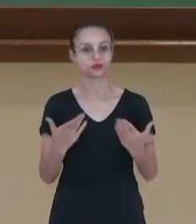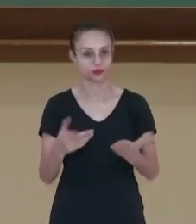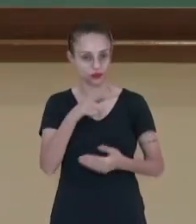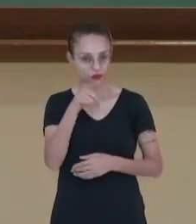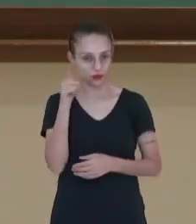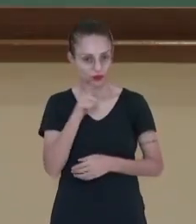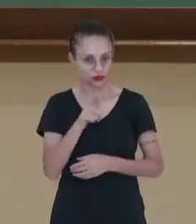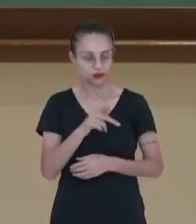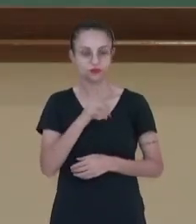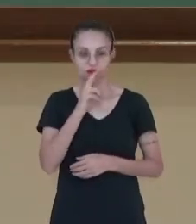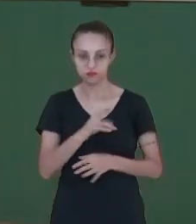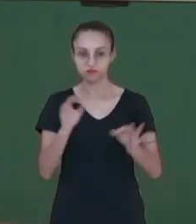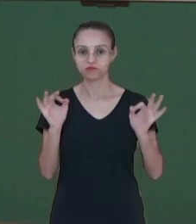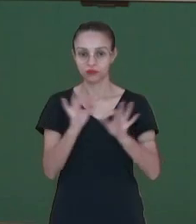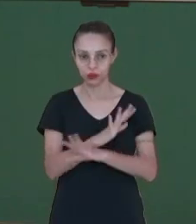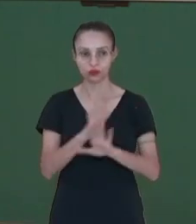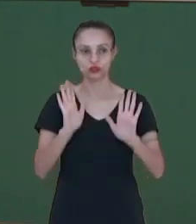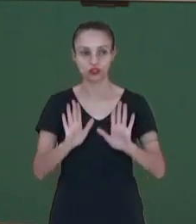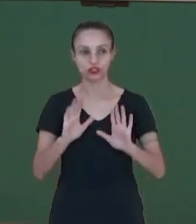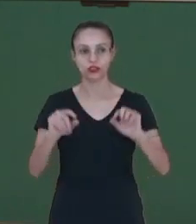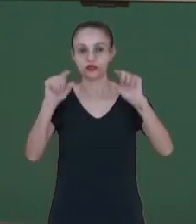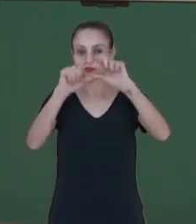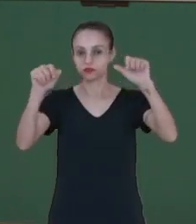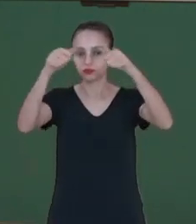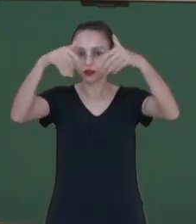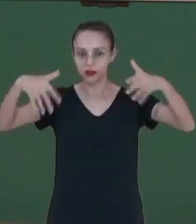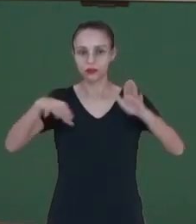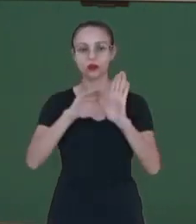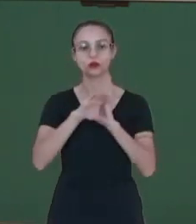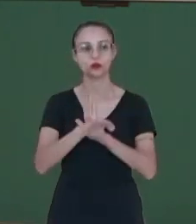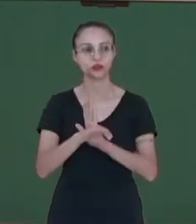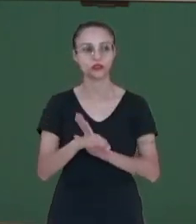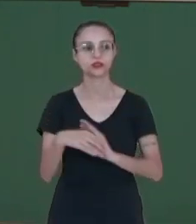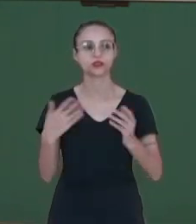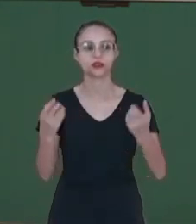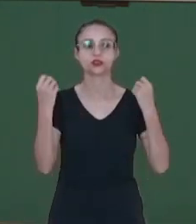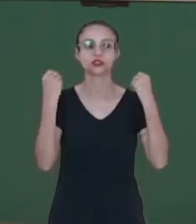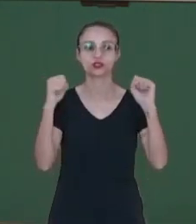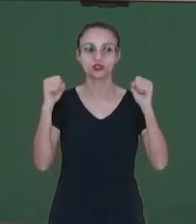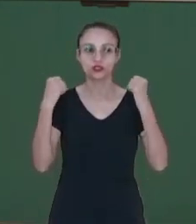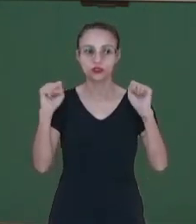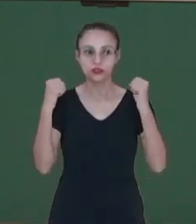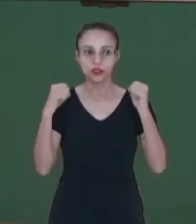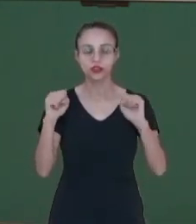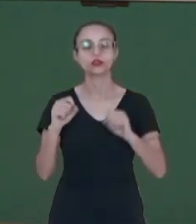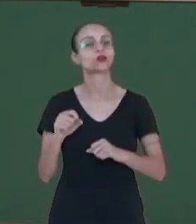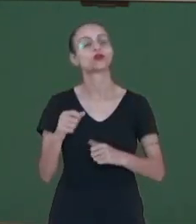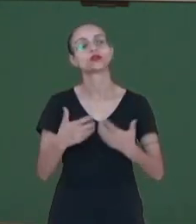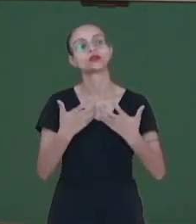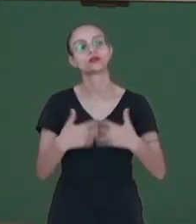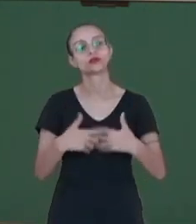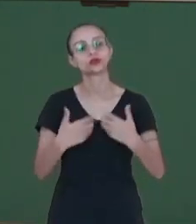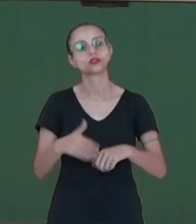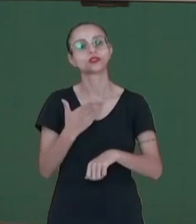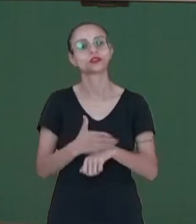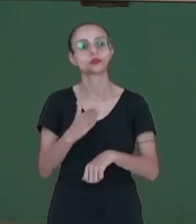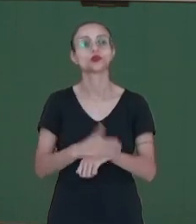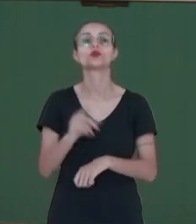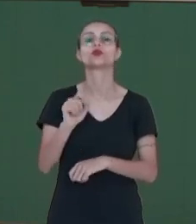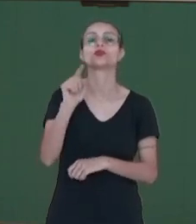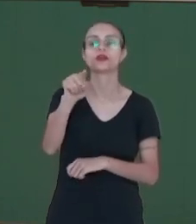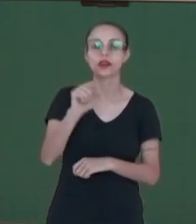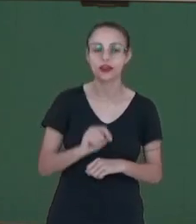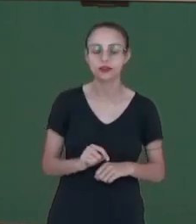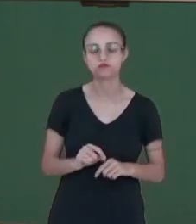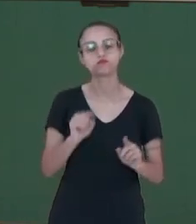conseguiram realizar um mapa conceitual sobre o que você aprendeu, então a ginástica lá, então o treinamento funcional. O que é o treinamento funcional? Para